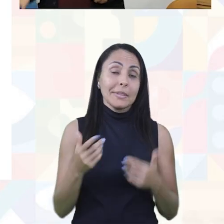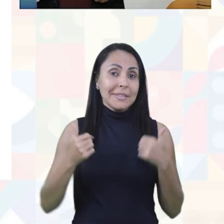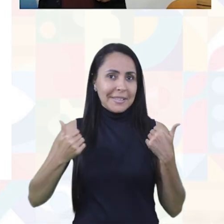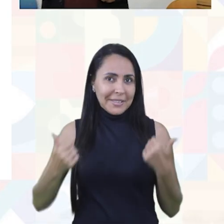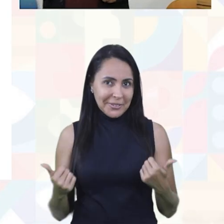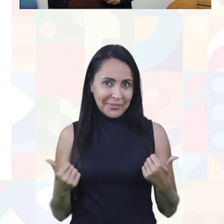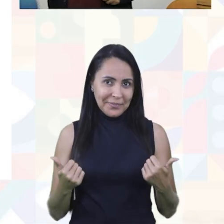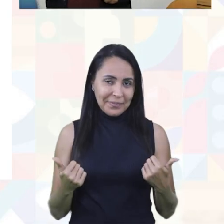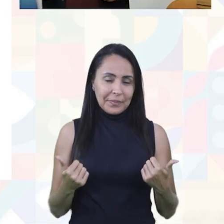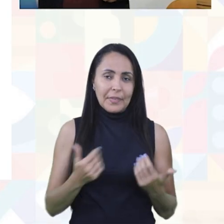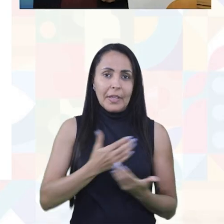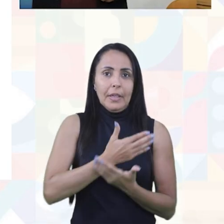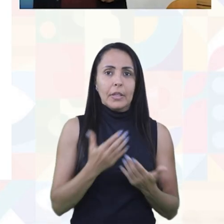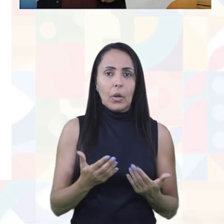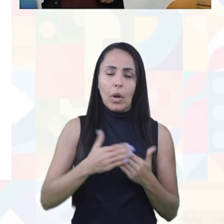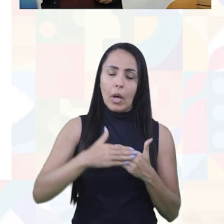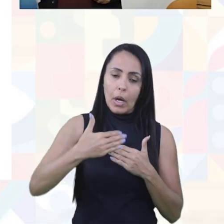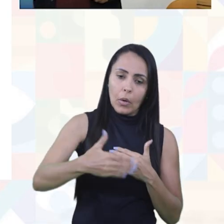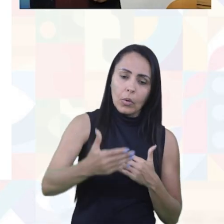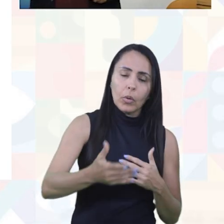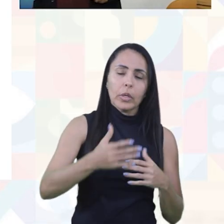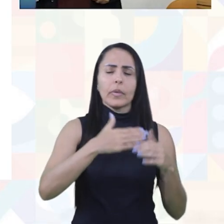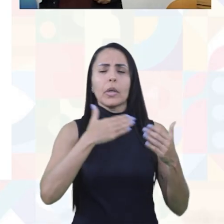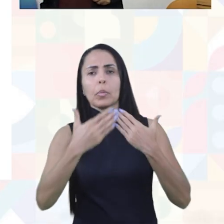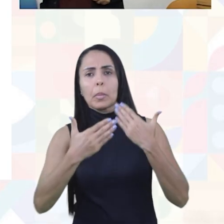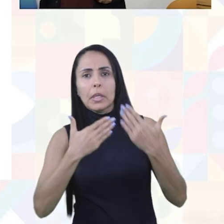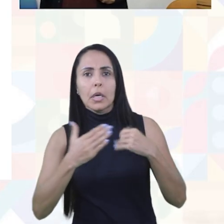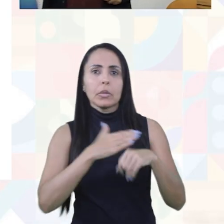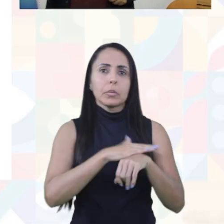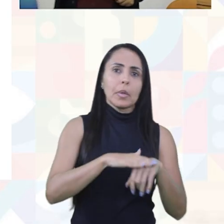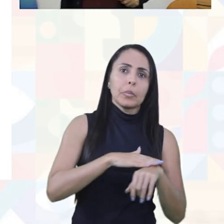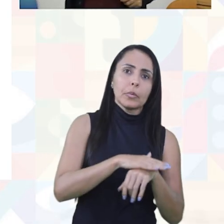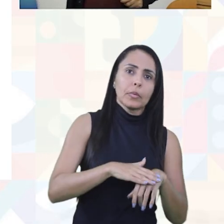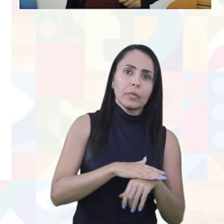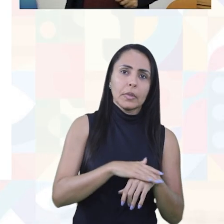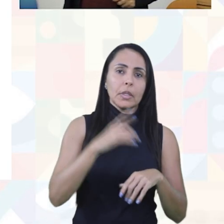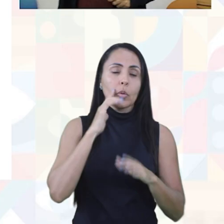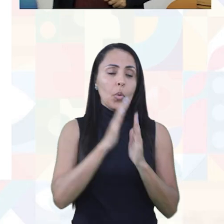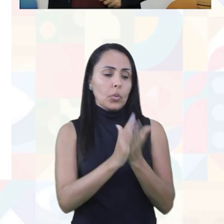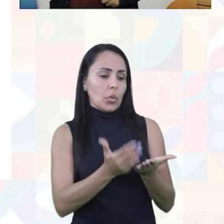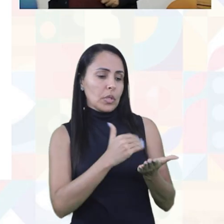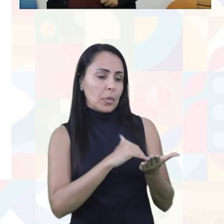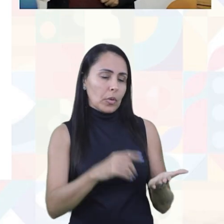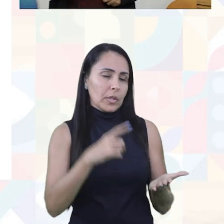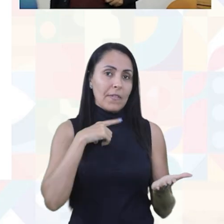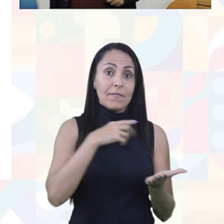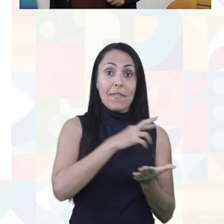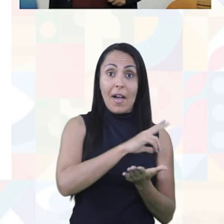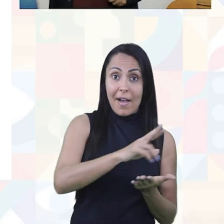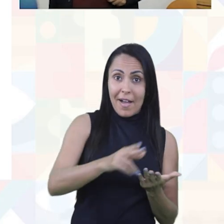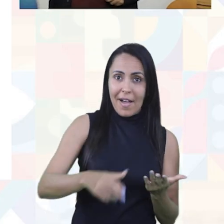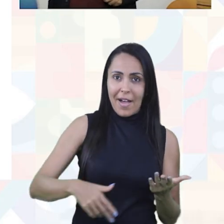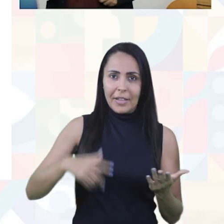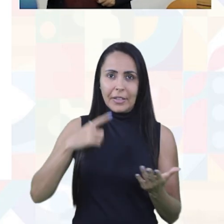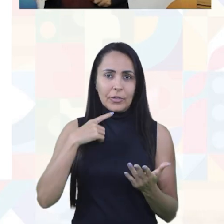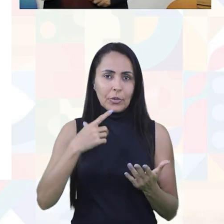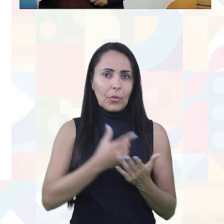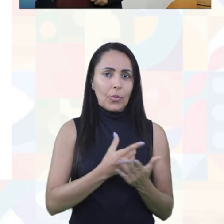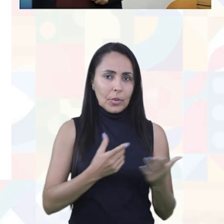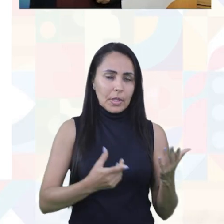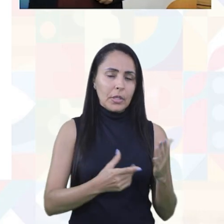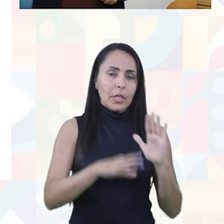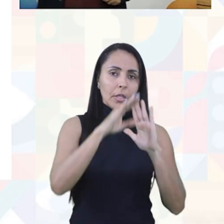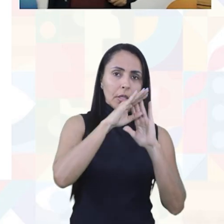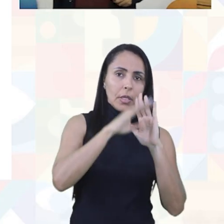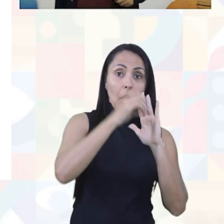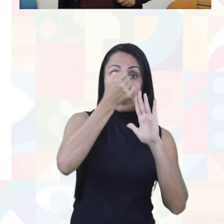certo? Ao longo do curso, a gente vai conversando e vai mostrando. No nosso e-book tem vários